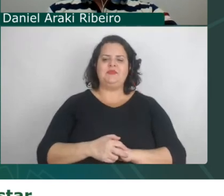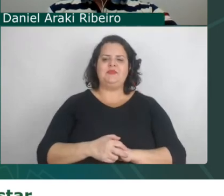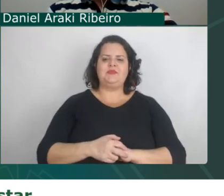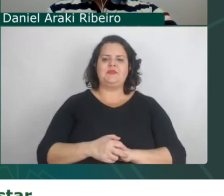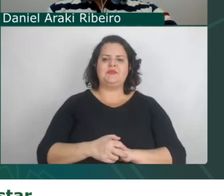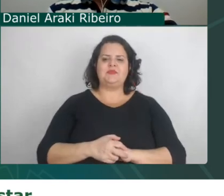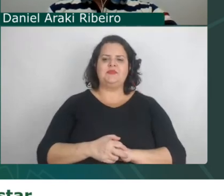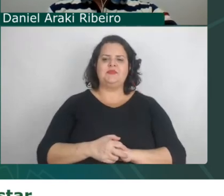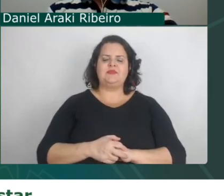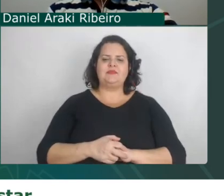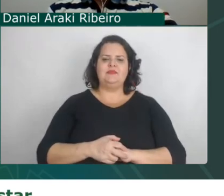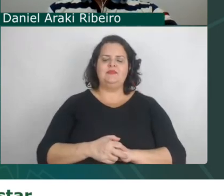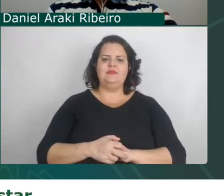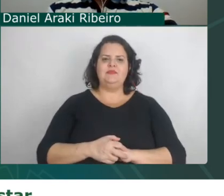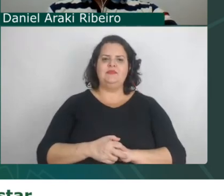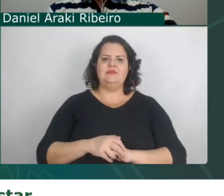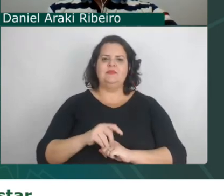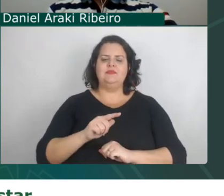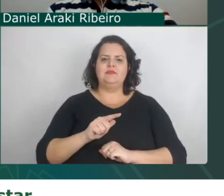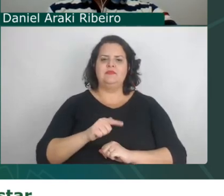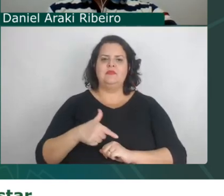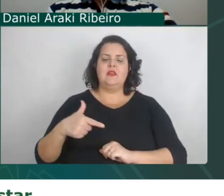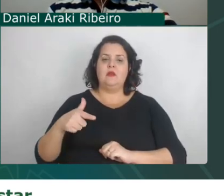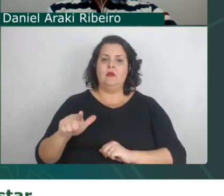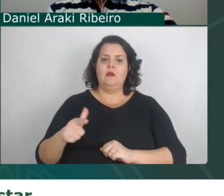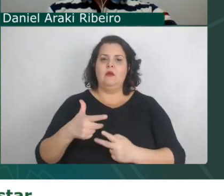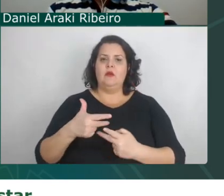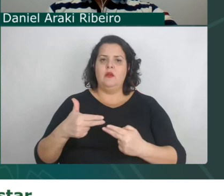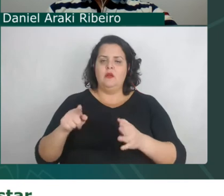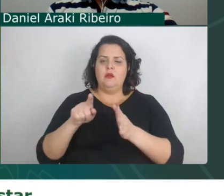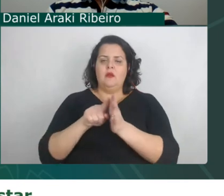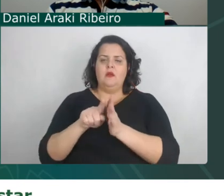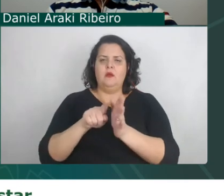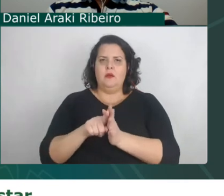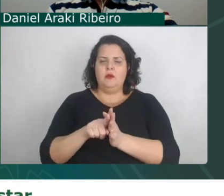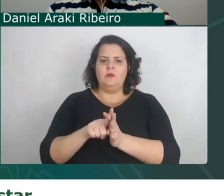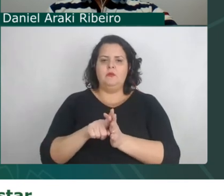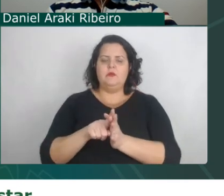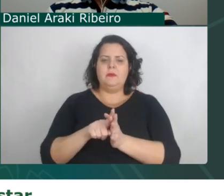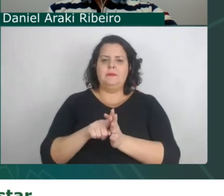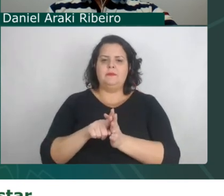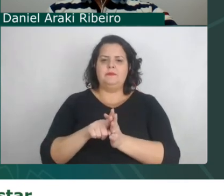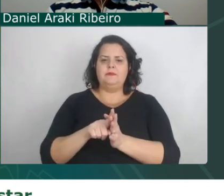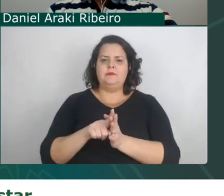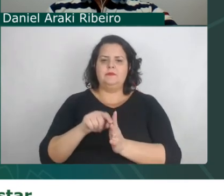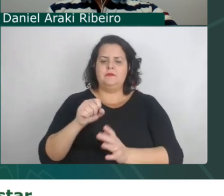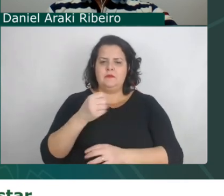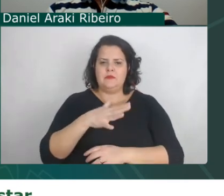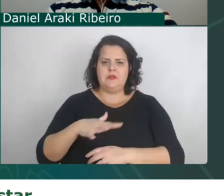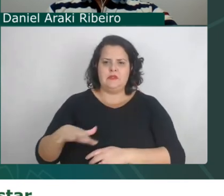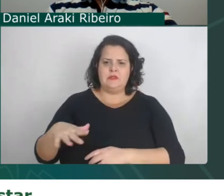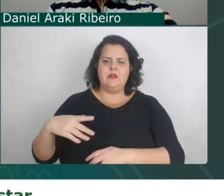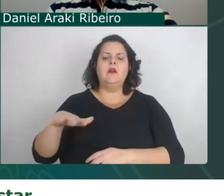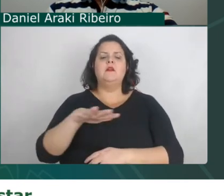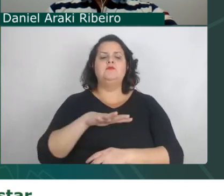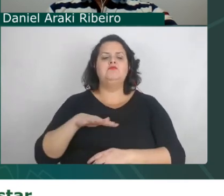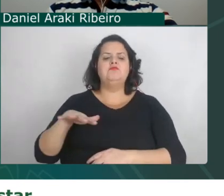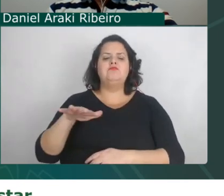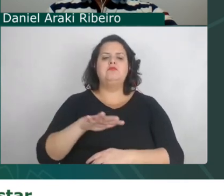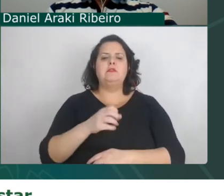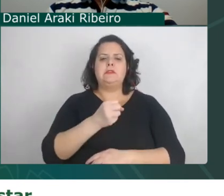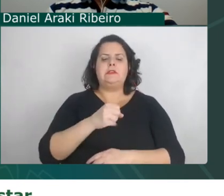questão também que é levantada, eu acho que isso vem muito forte aqui na Baixada Santista, né? Porque Santos tem